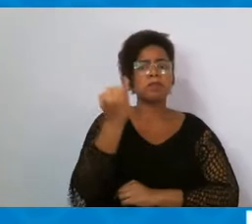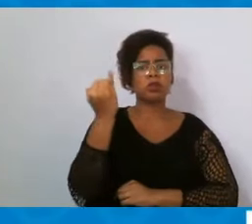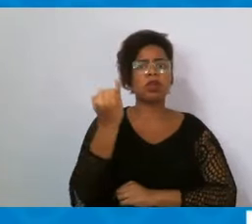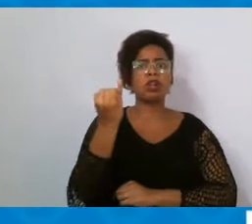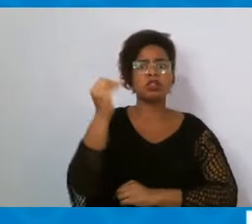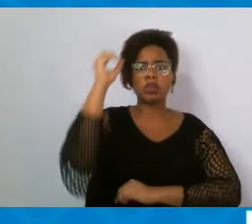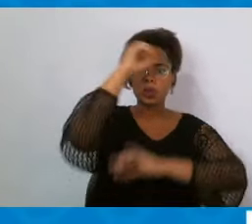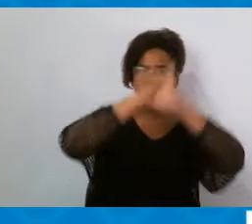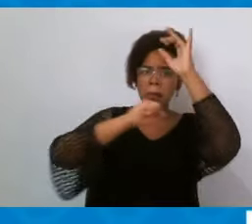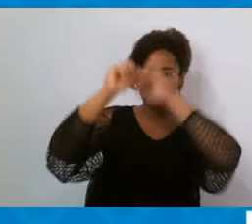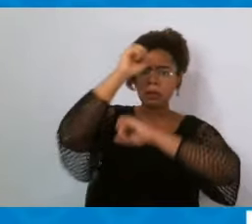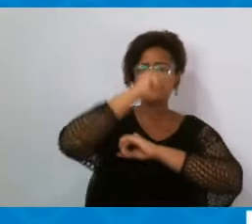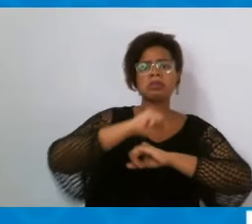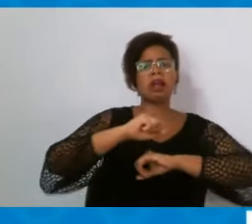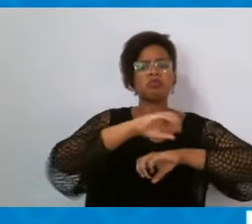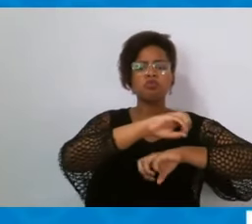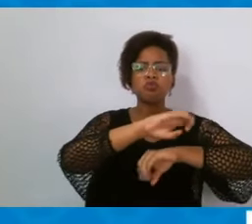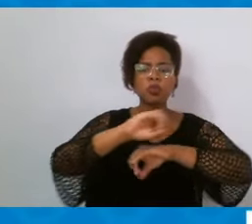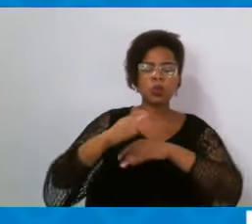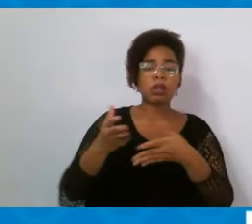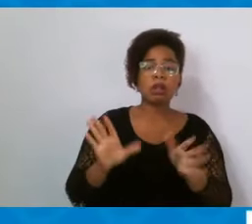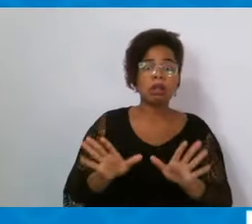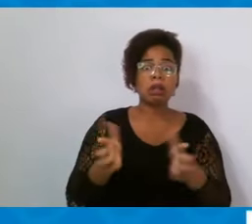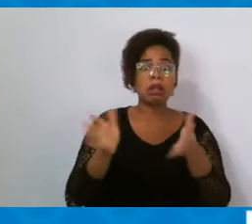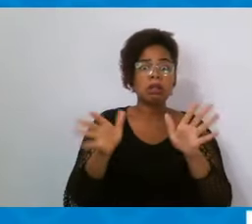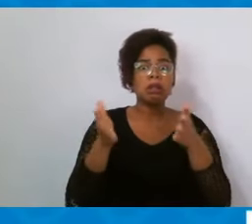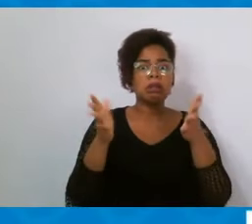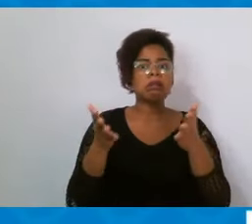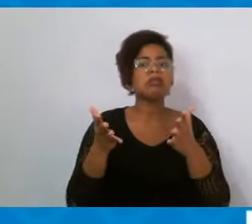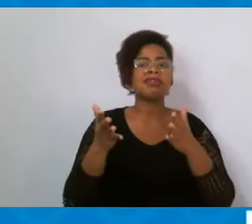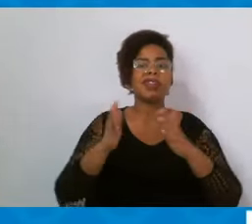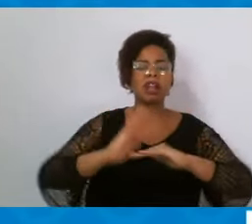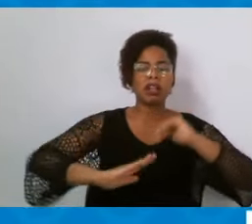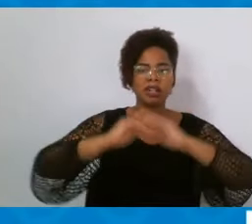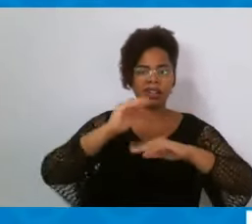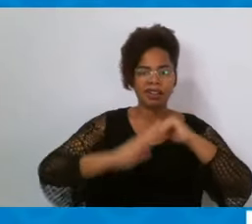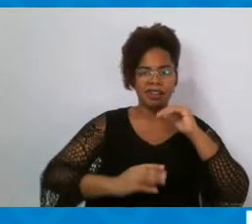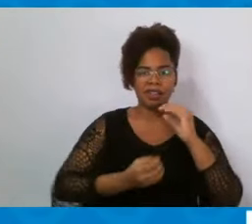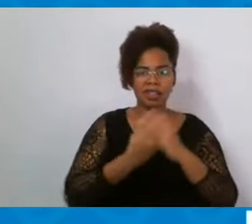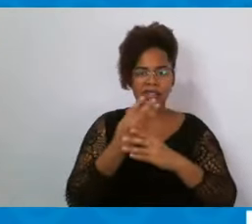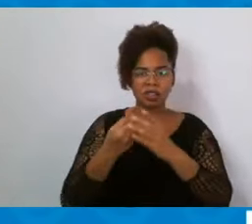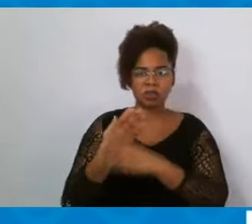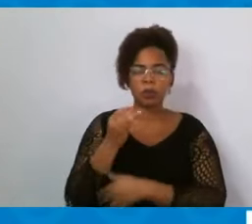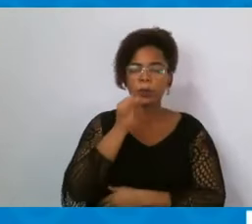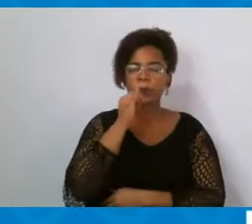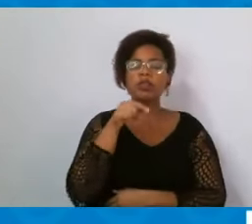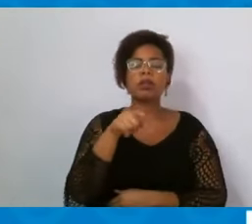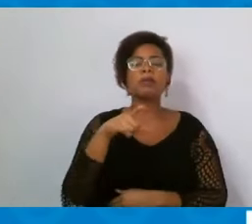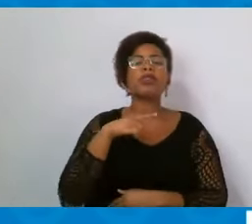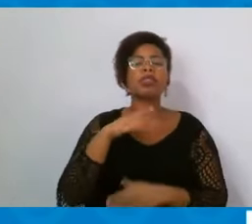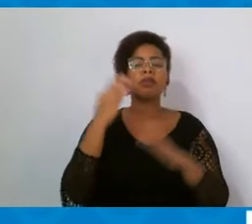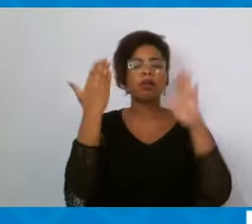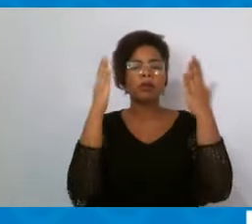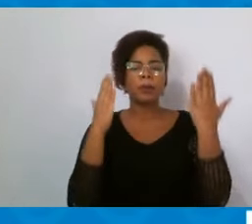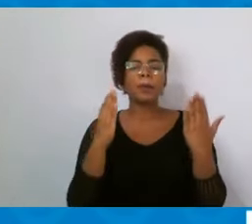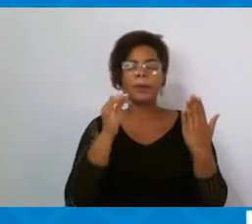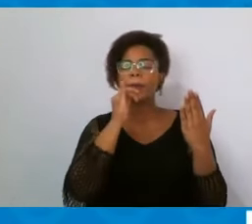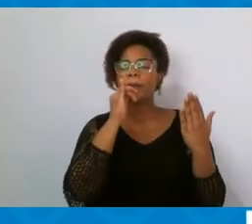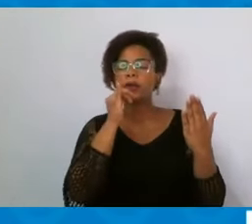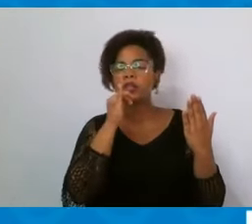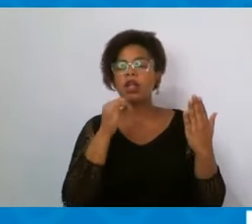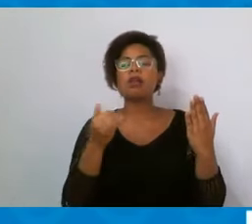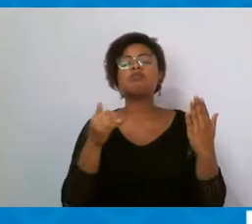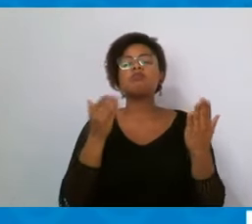eles compararam as notas que os seus estudantes tiram em língua inglesa, que é a língua nativa